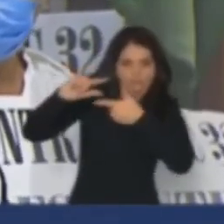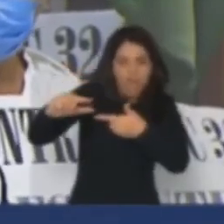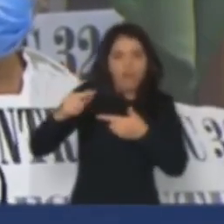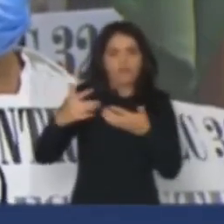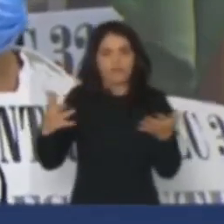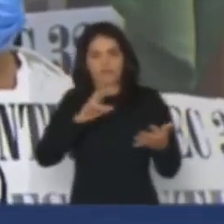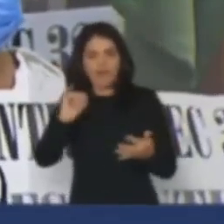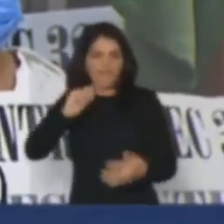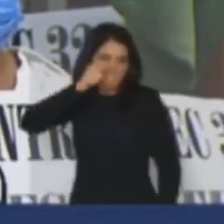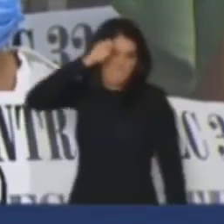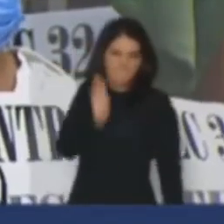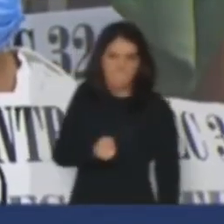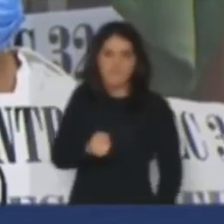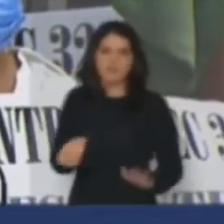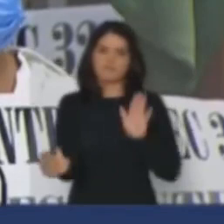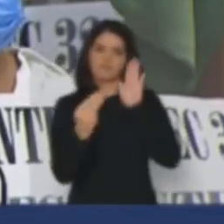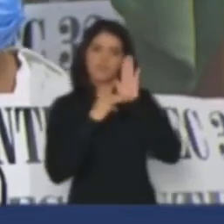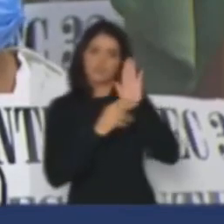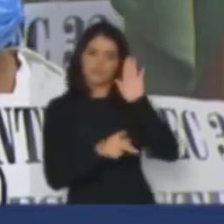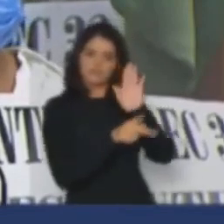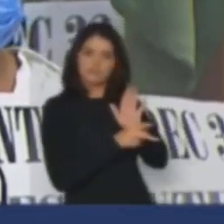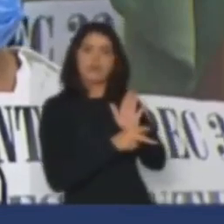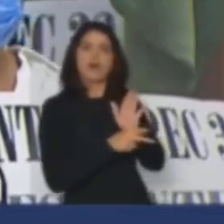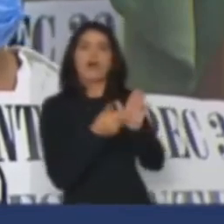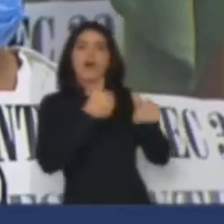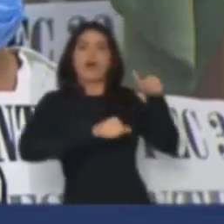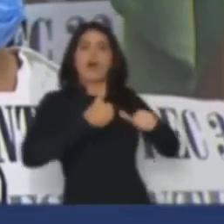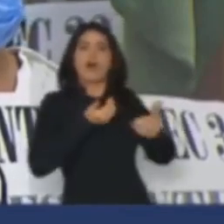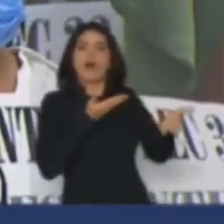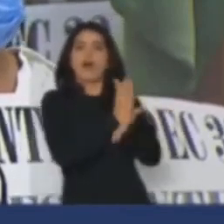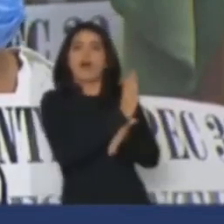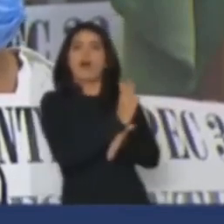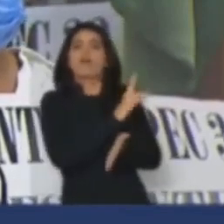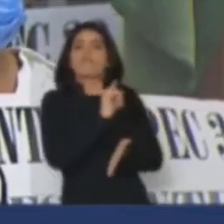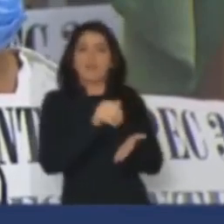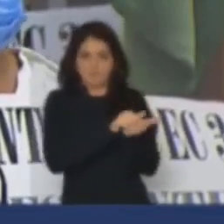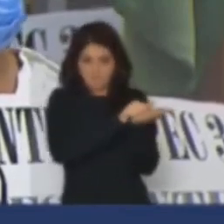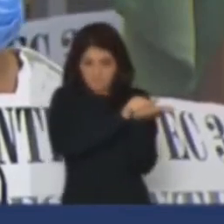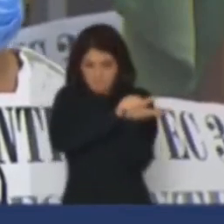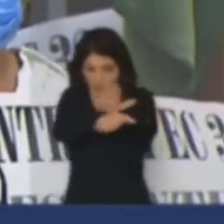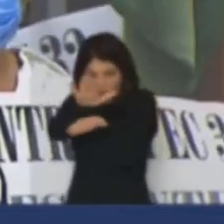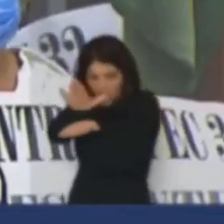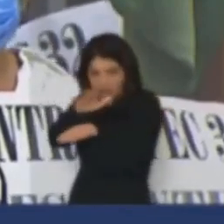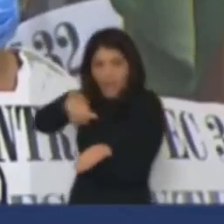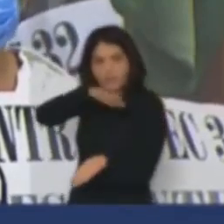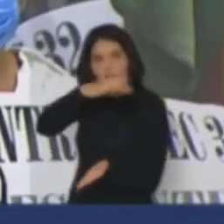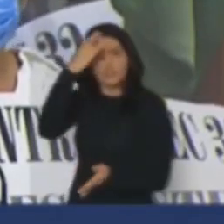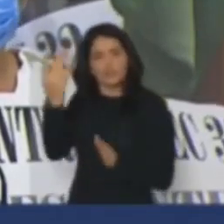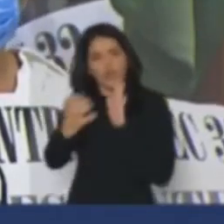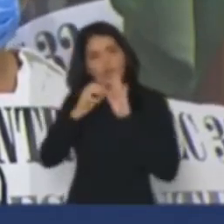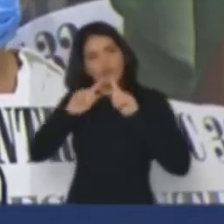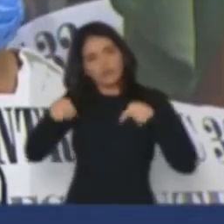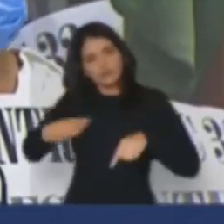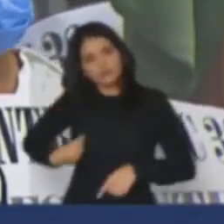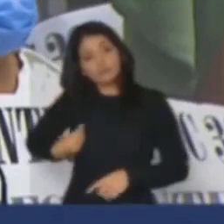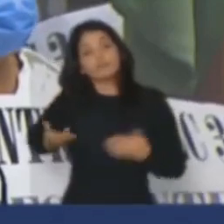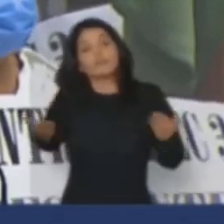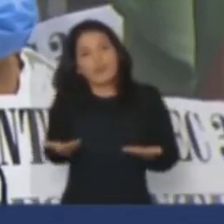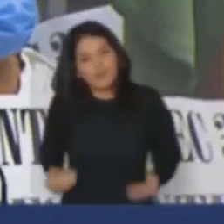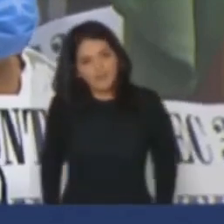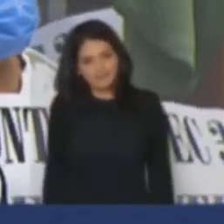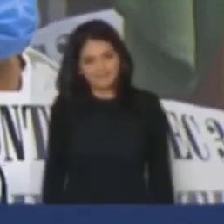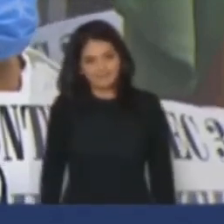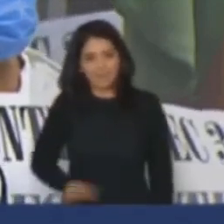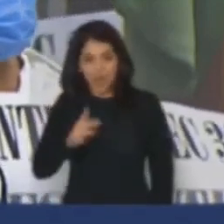medida provisória regulamentando a avaliação de desempenho, permitindo a demissão em massa dos atuais servidores. E olha o que